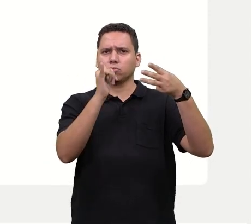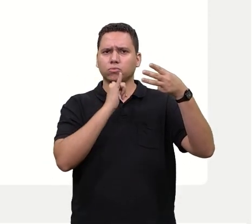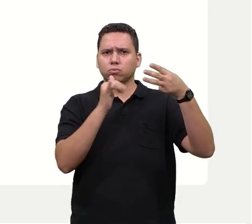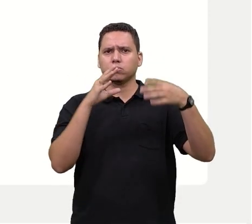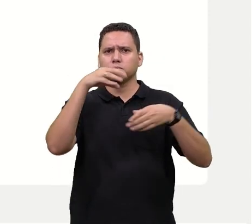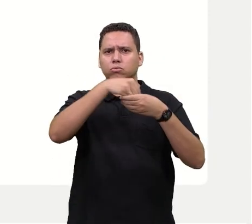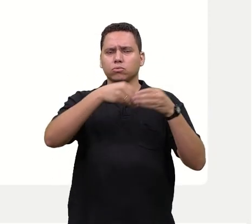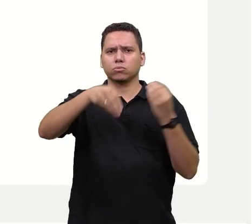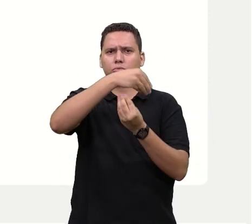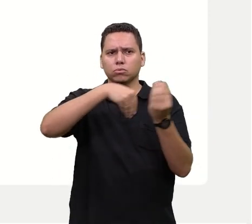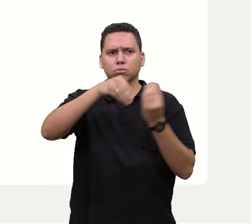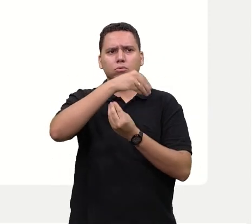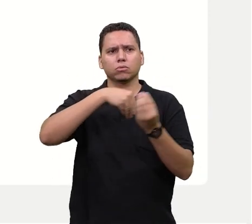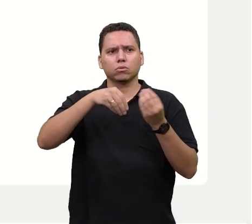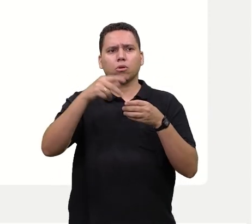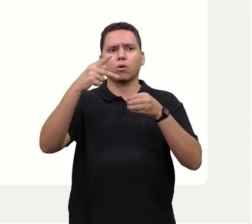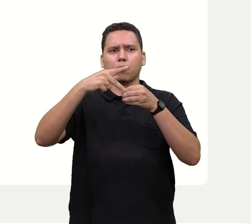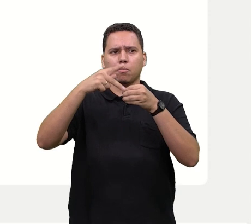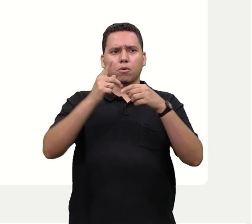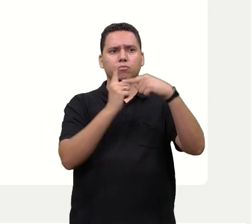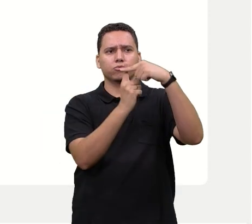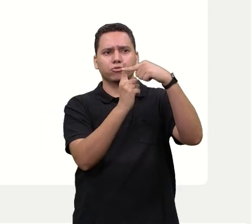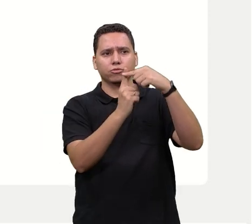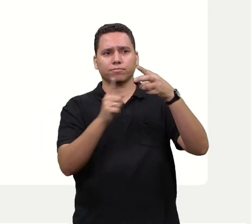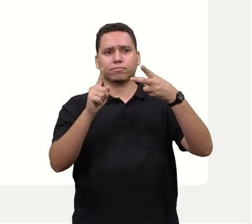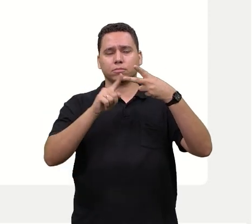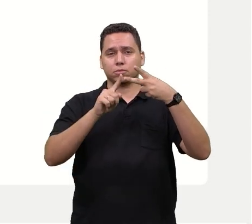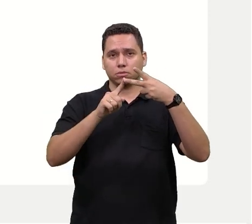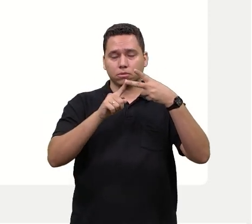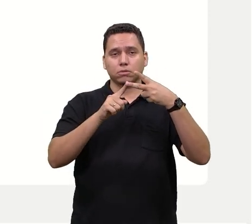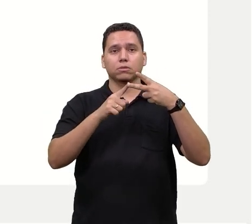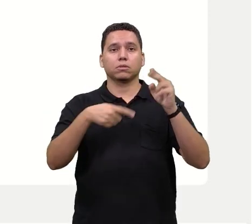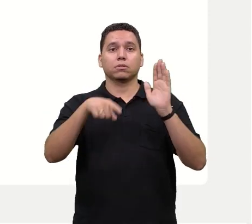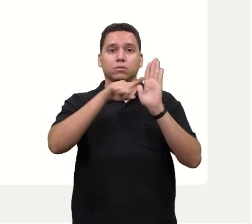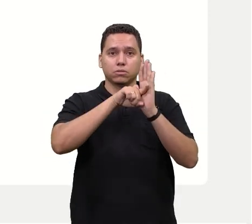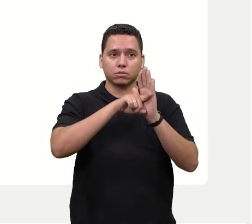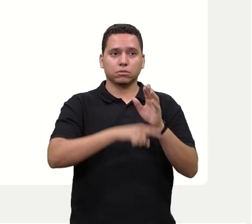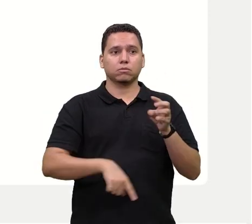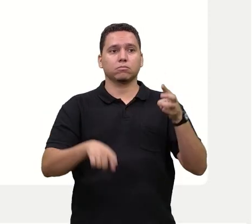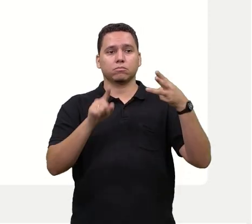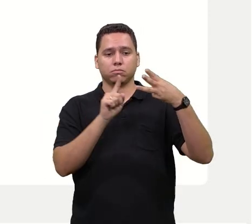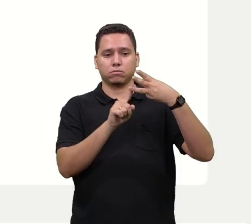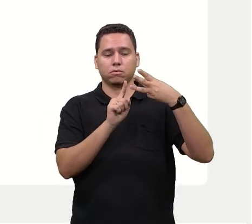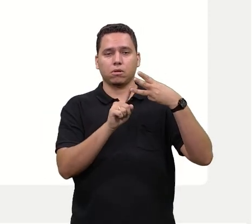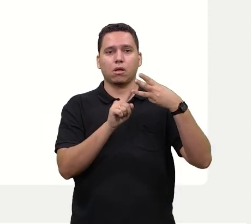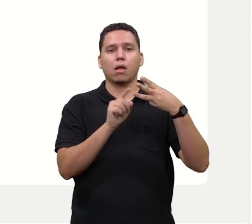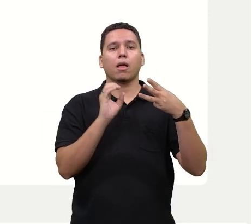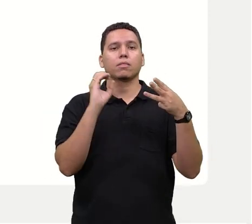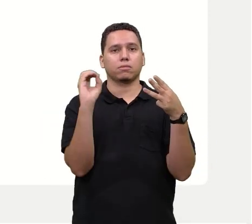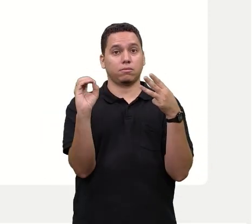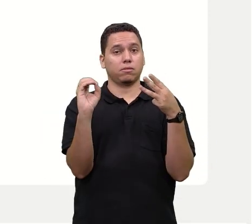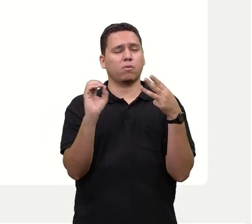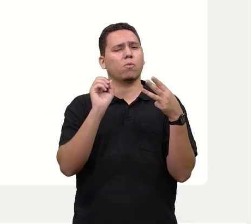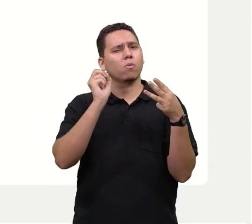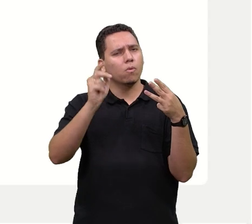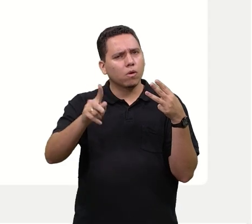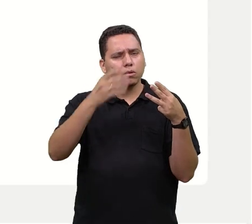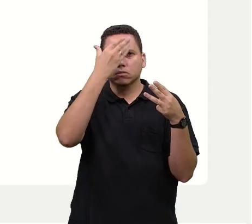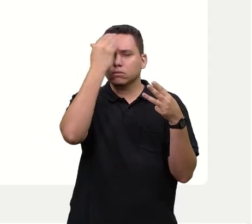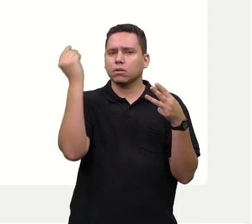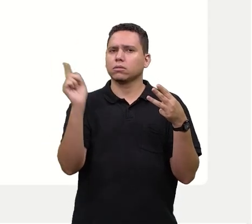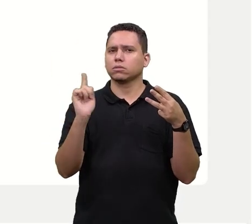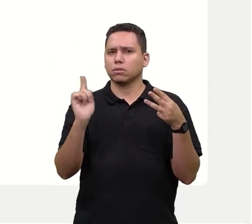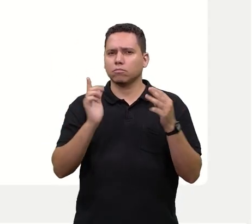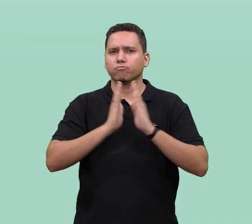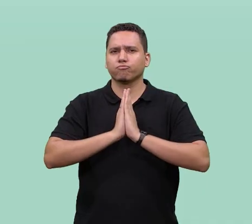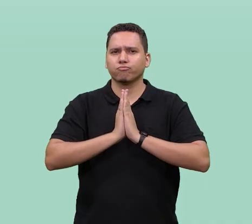carga positiva, o elétron tem carga negativa e o nêutron tem carga igual a zero. Não esquece isso, pelo amor de Deus, isso é importante para vocês.